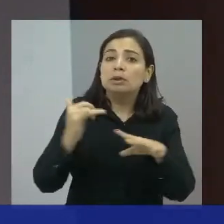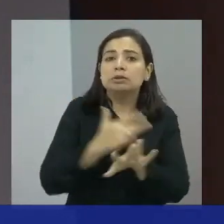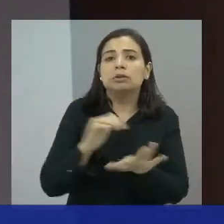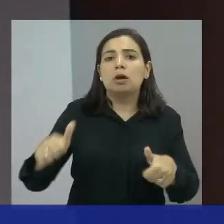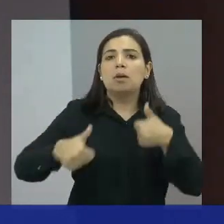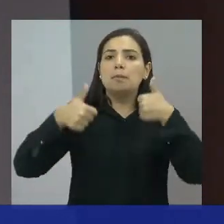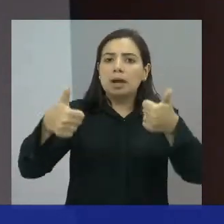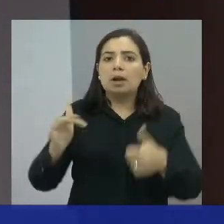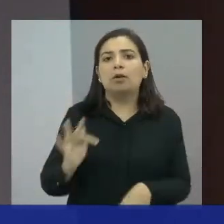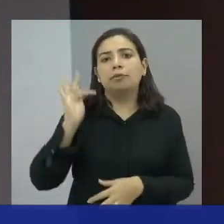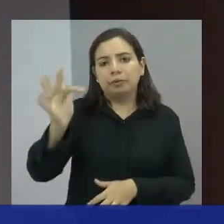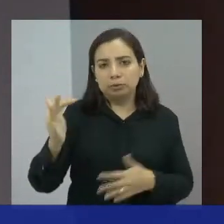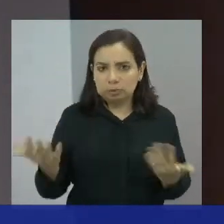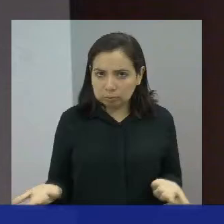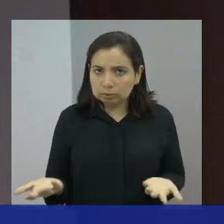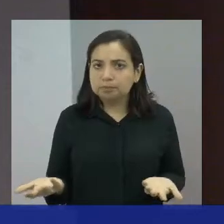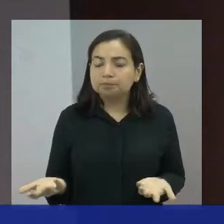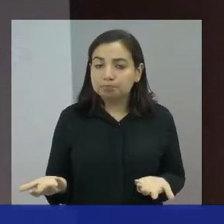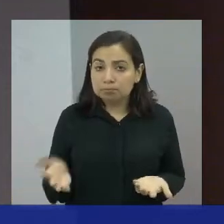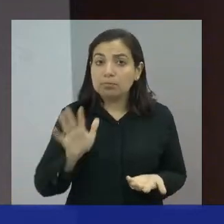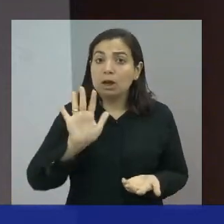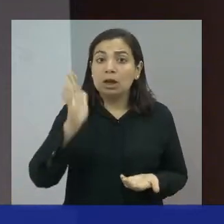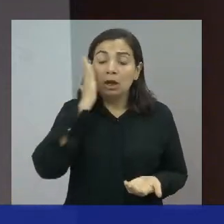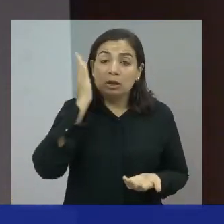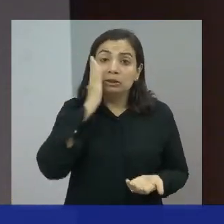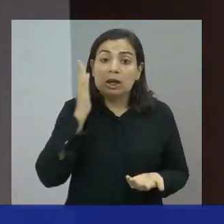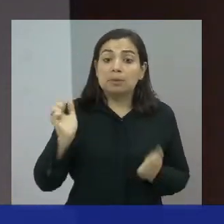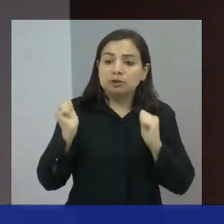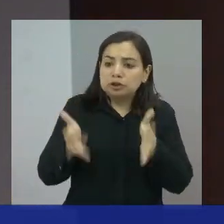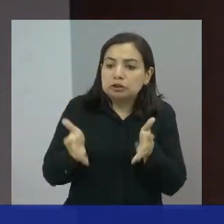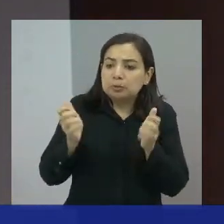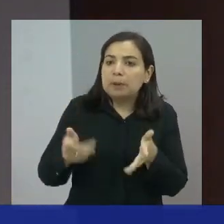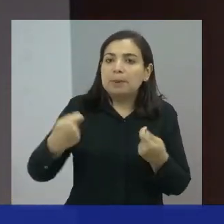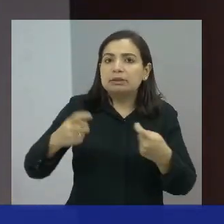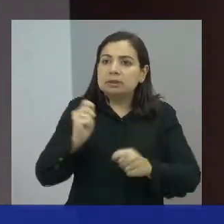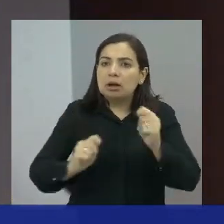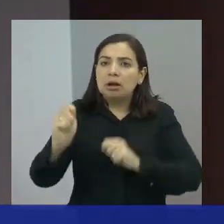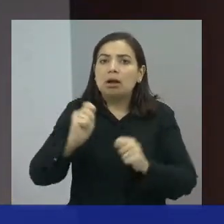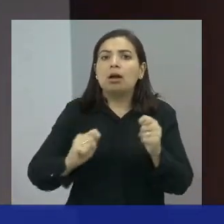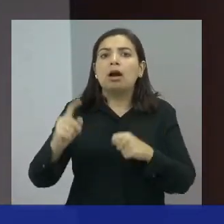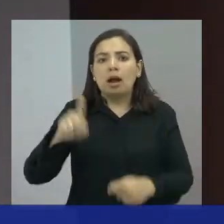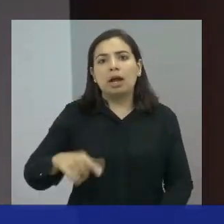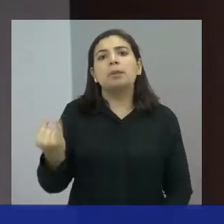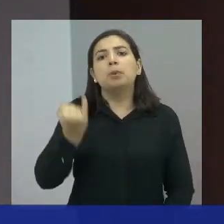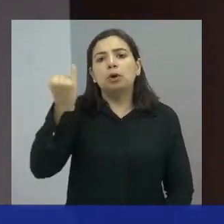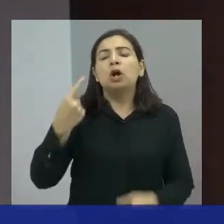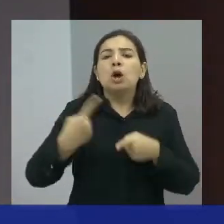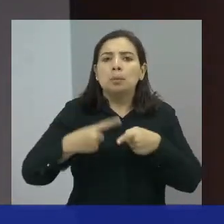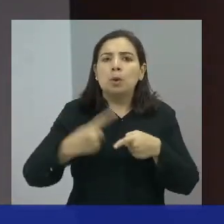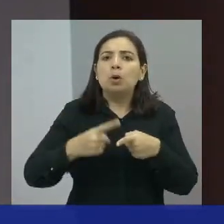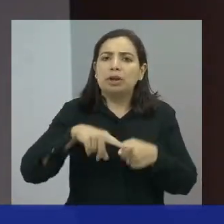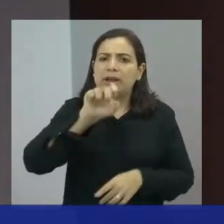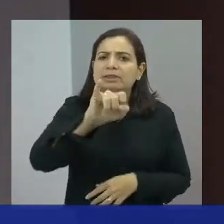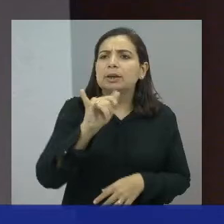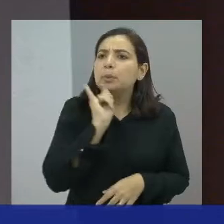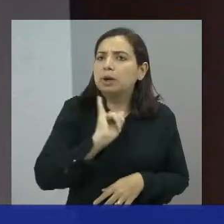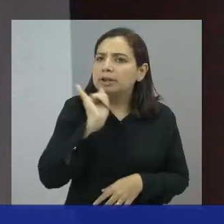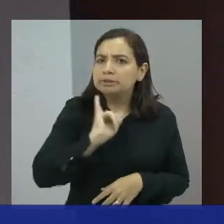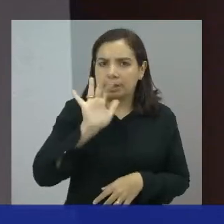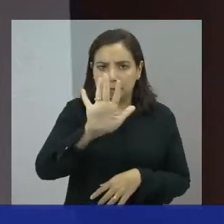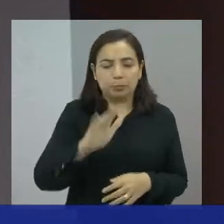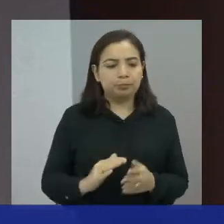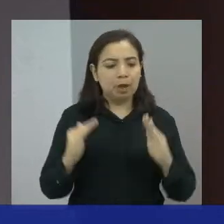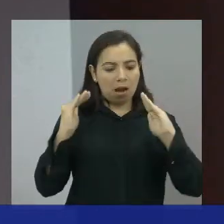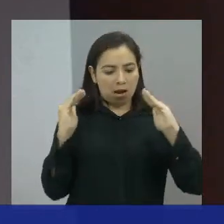Resguardar despesas públicas é importante, porque quando o cidadão pega o seu sofá velho e joga no leito